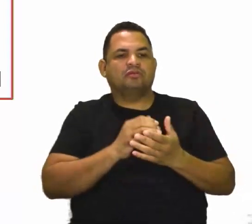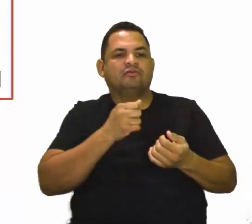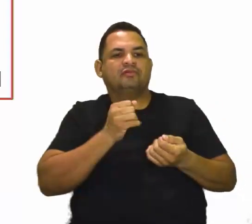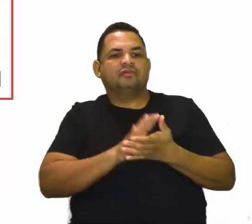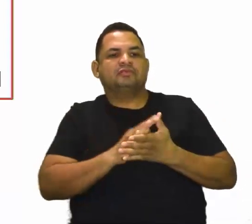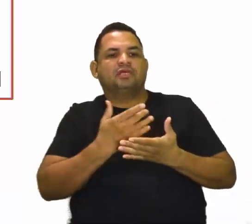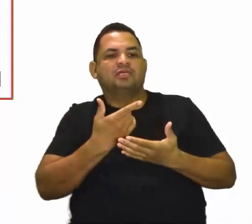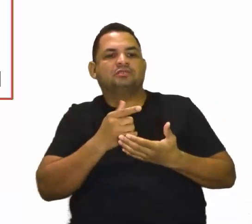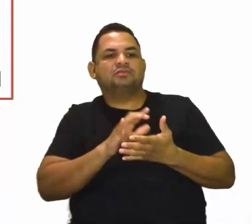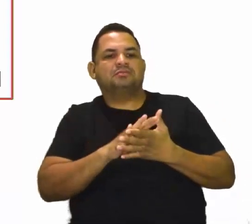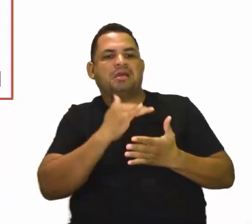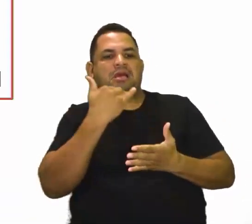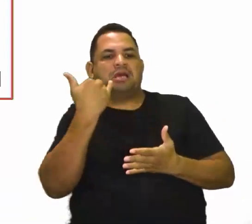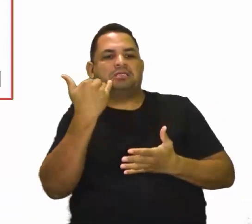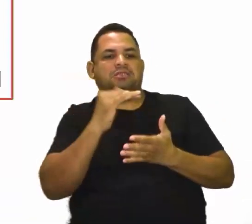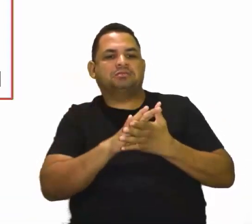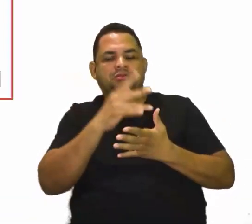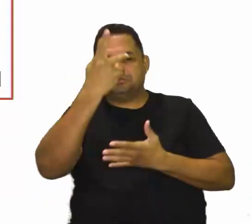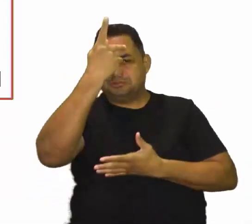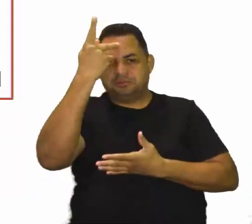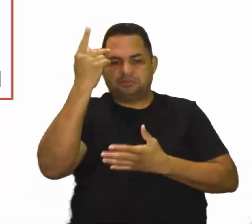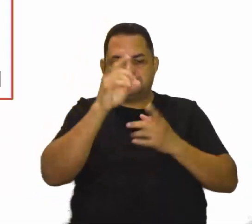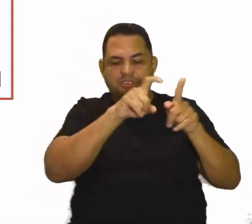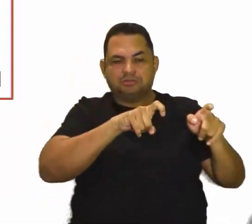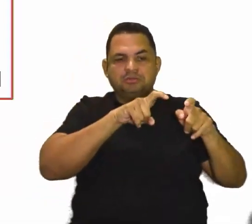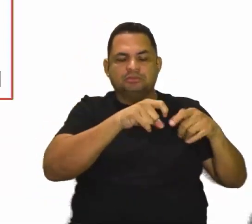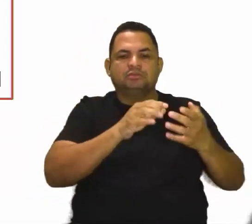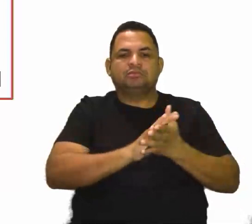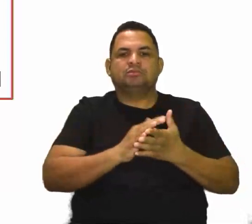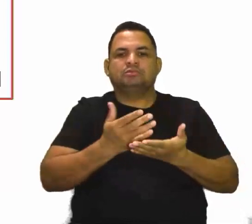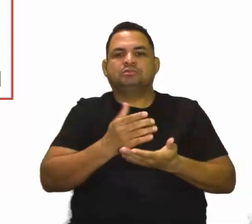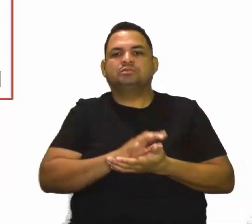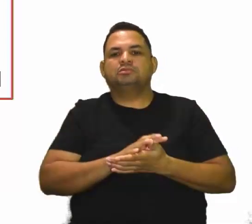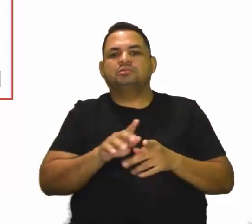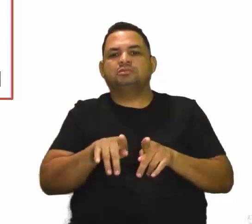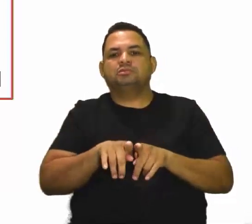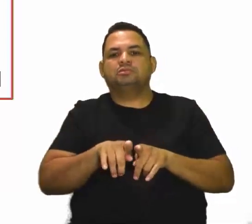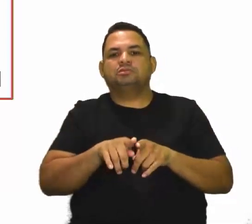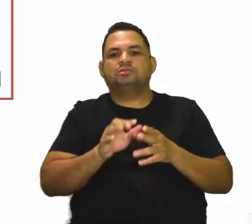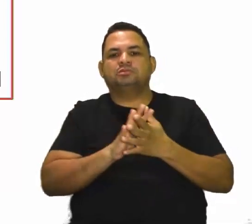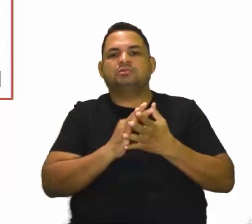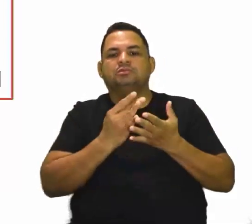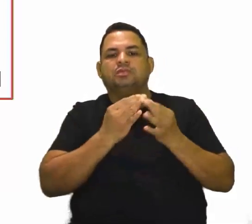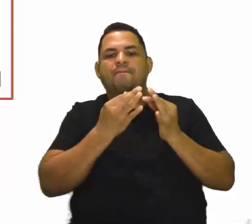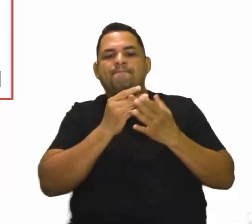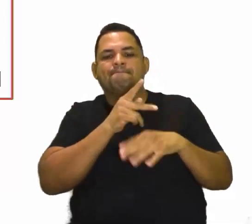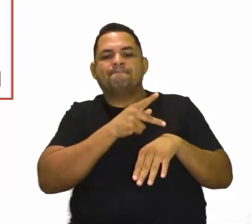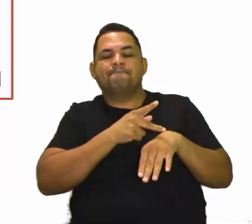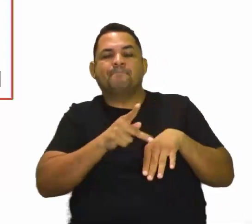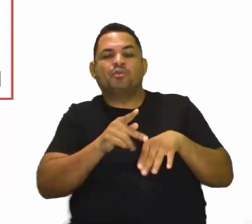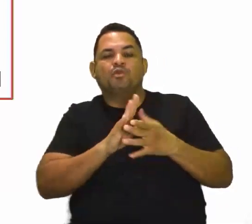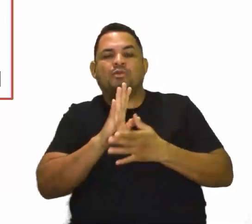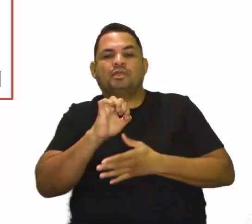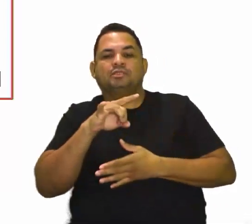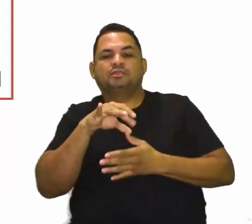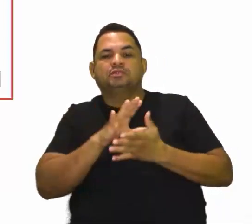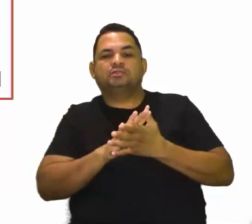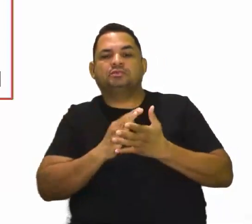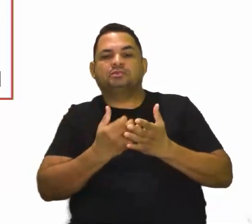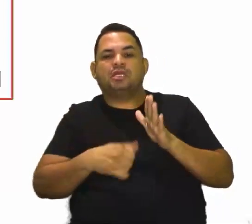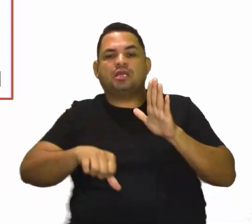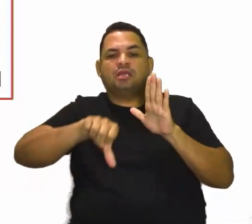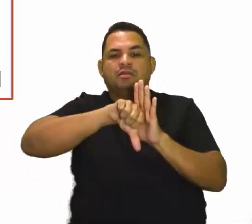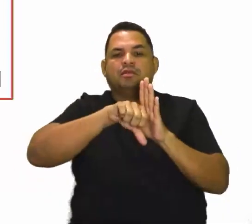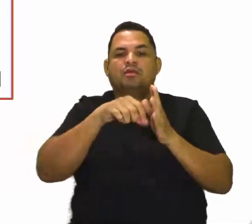fazendas e muitas vezes matavam as pessoas aí. Para uns foi uma forma pura e simples de banditismo e criminalidade.